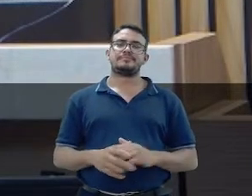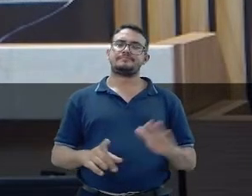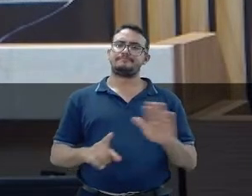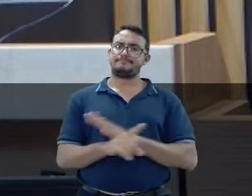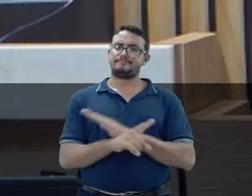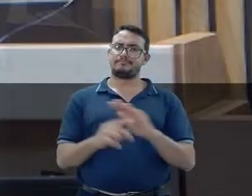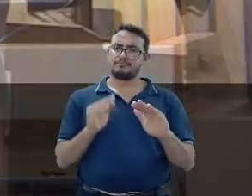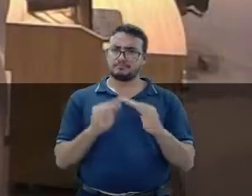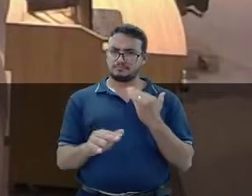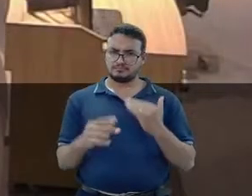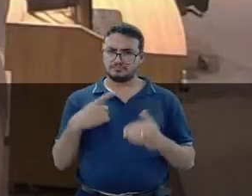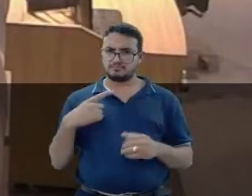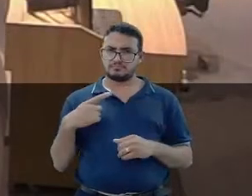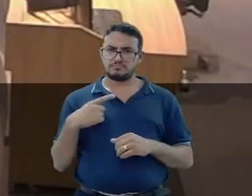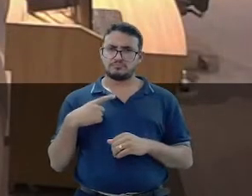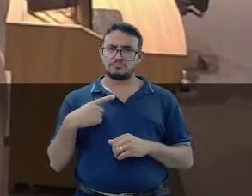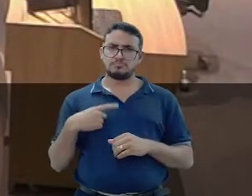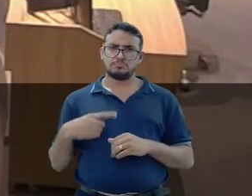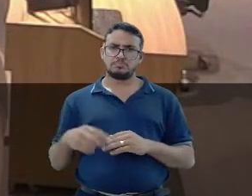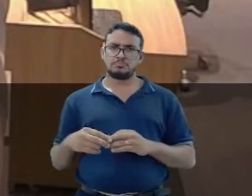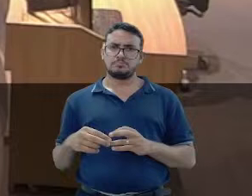há alguma divergência, senhor presidente.